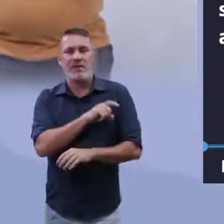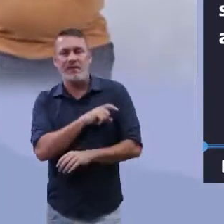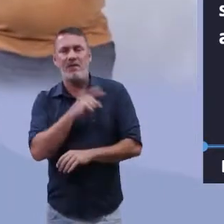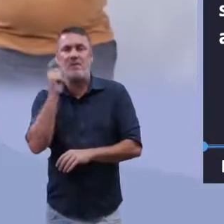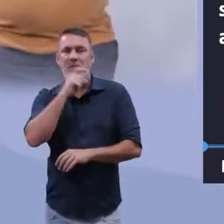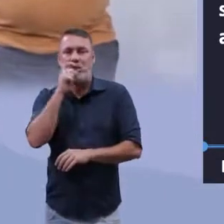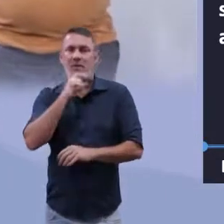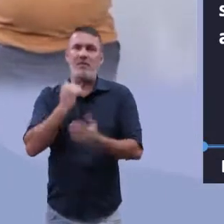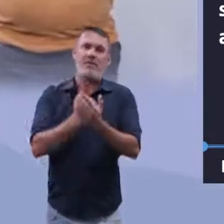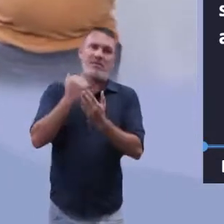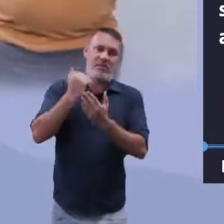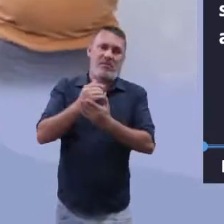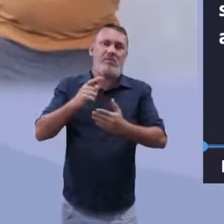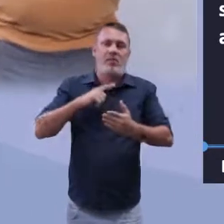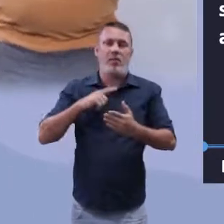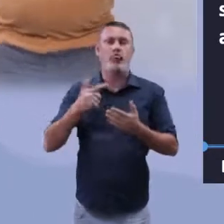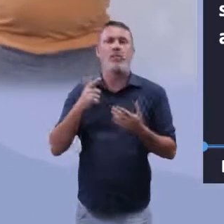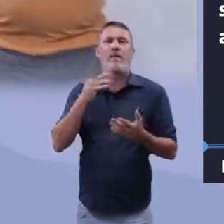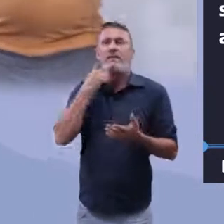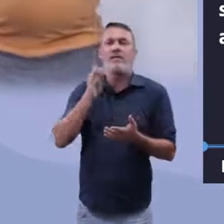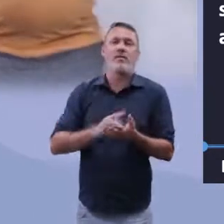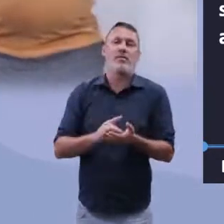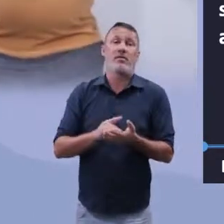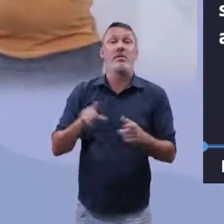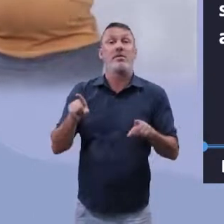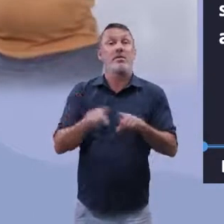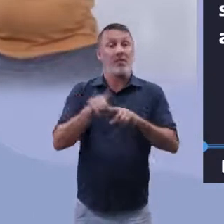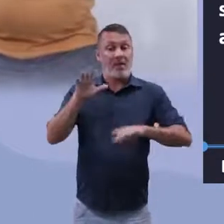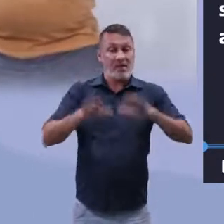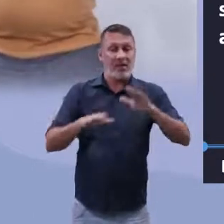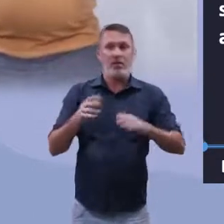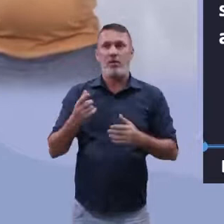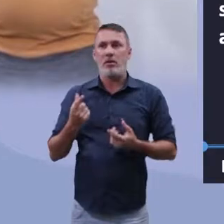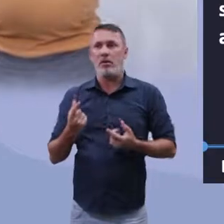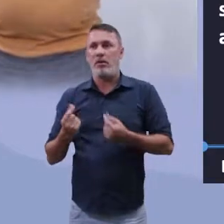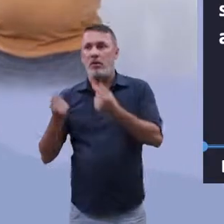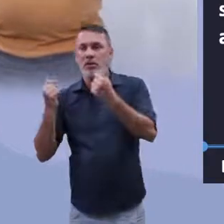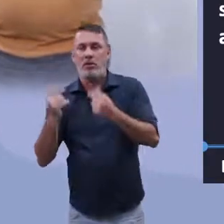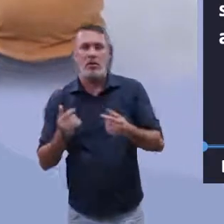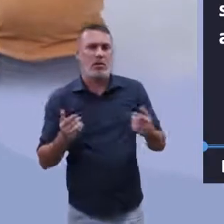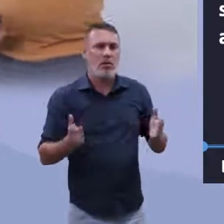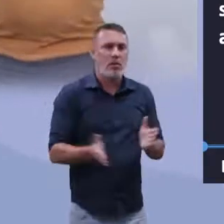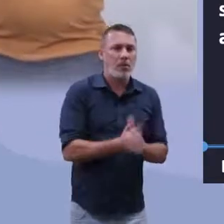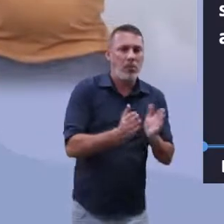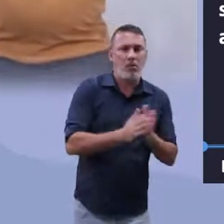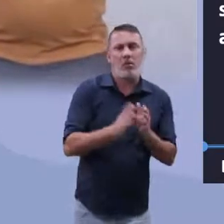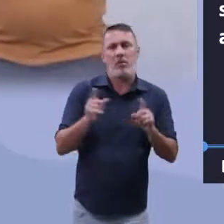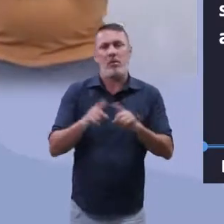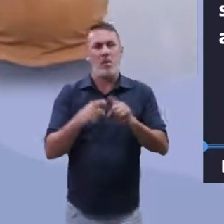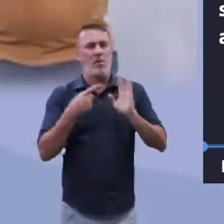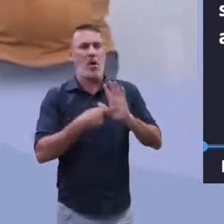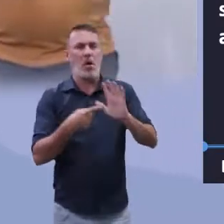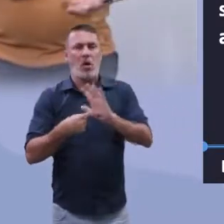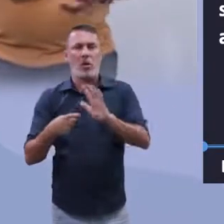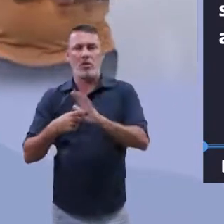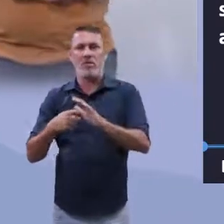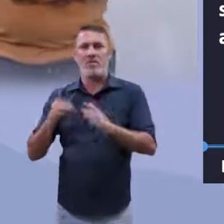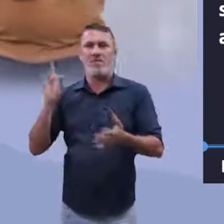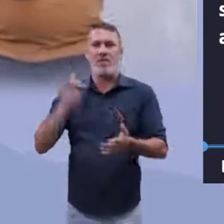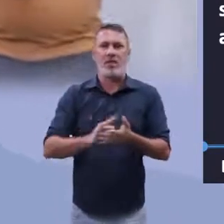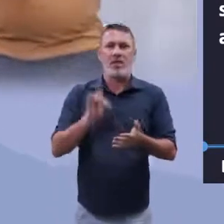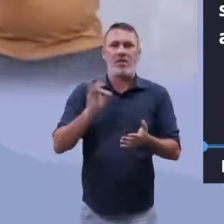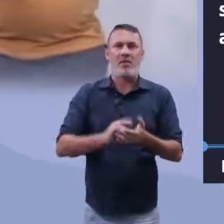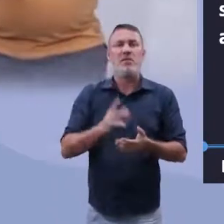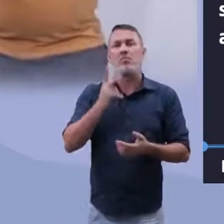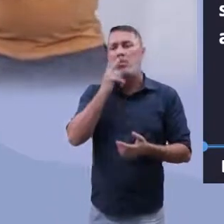inverdade. E, às vezes, dependendo do poder aquisitivo, o poder de marketing, aquela